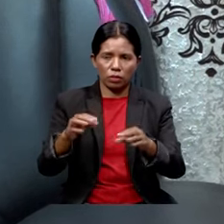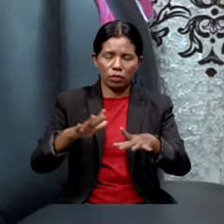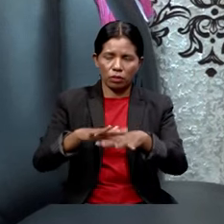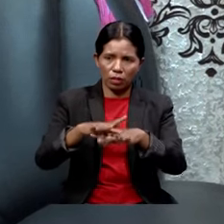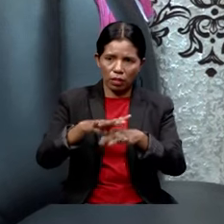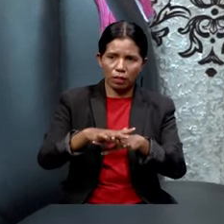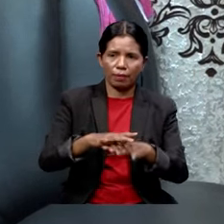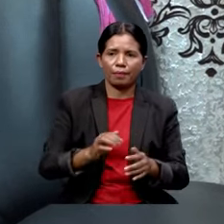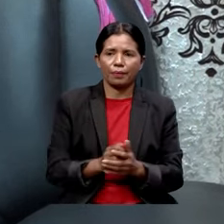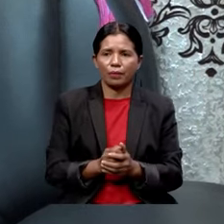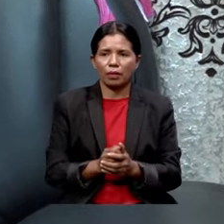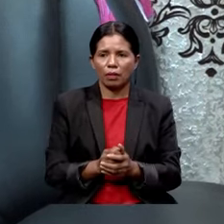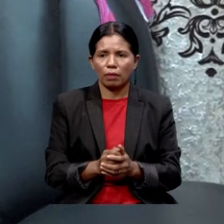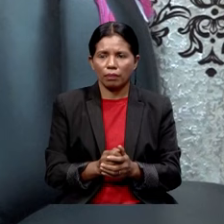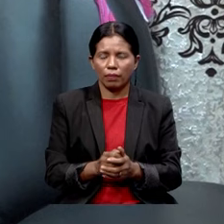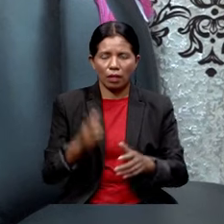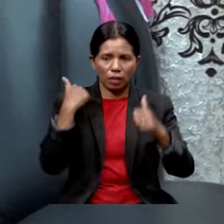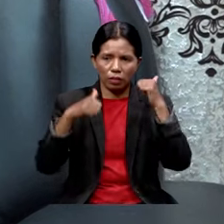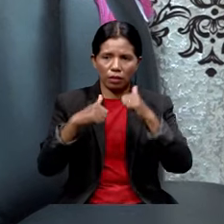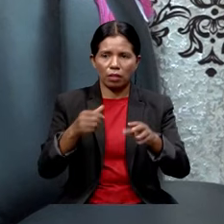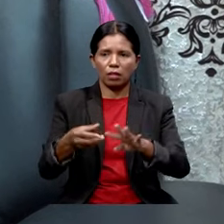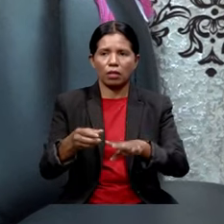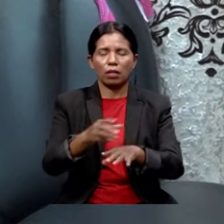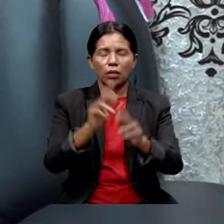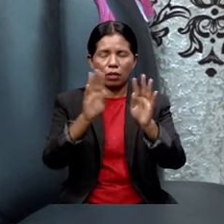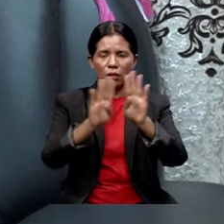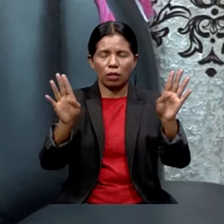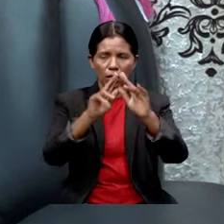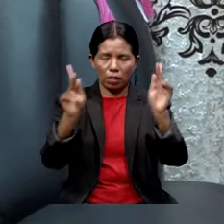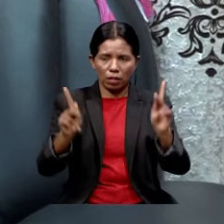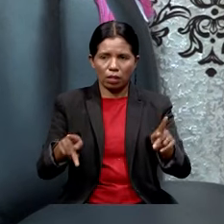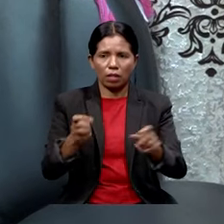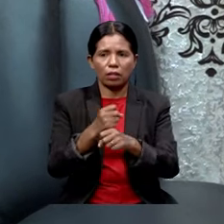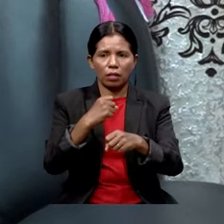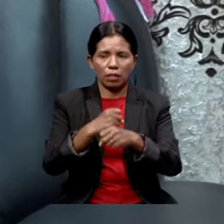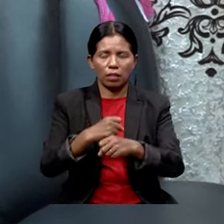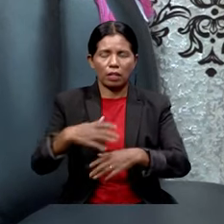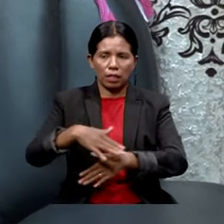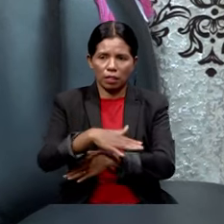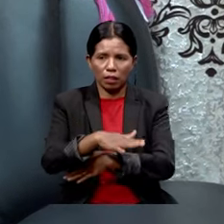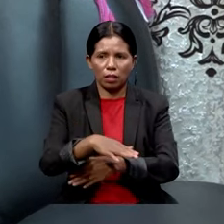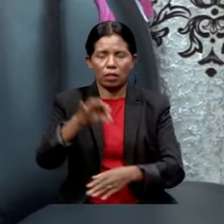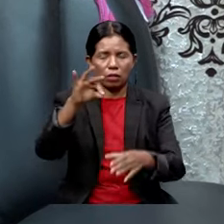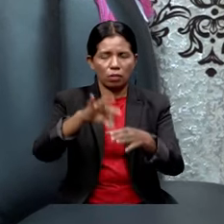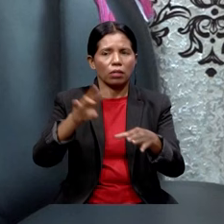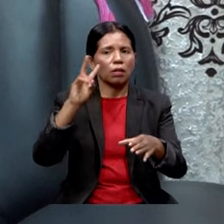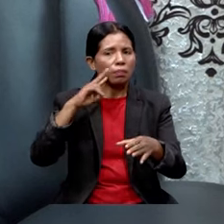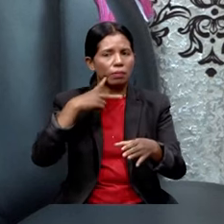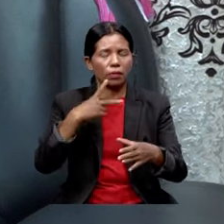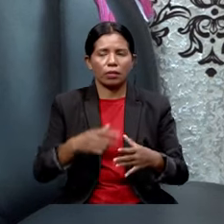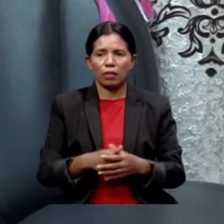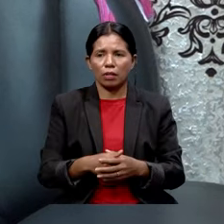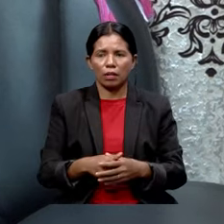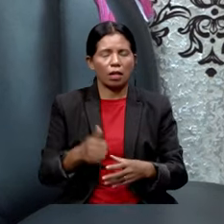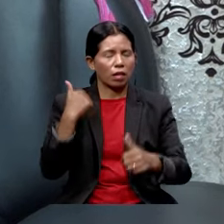atu halo atividade ansa loki kios ka atividade hakiak ikan ka kuda modo ka